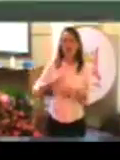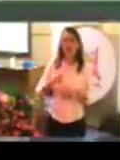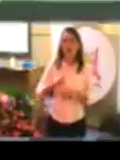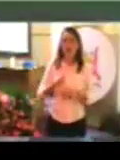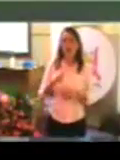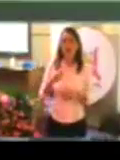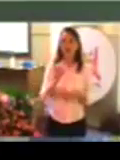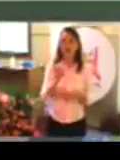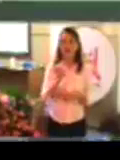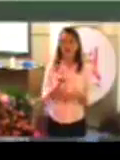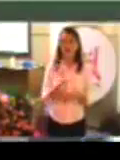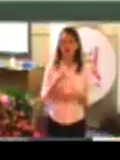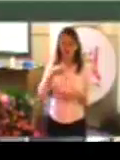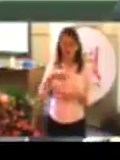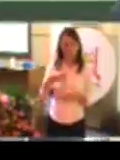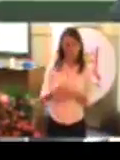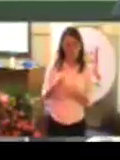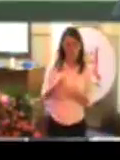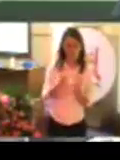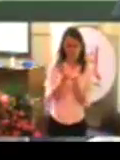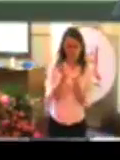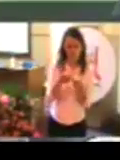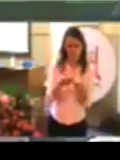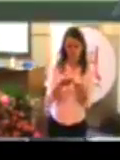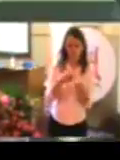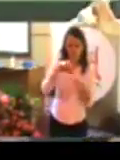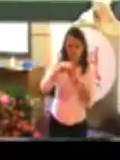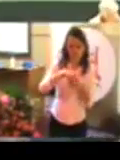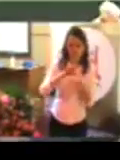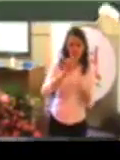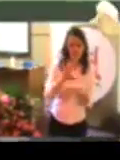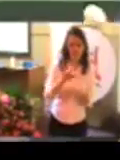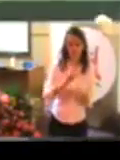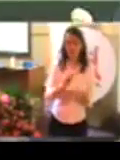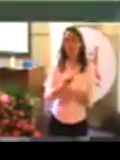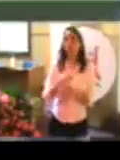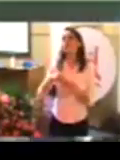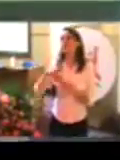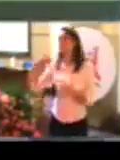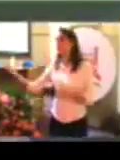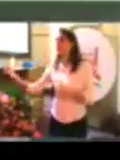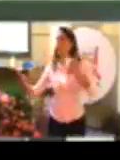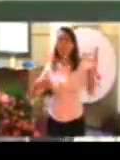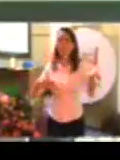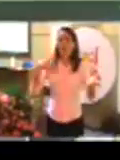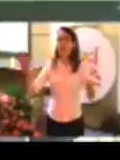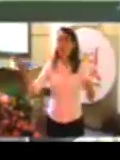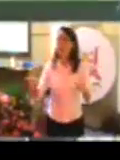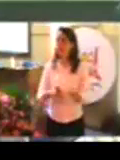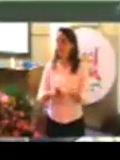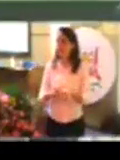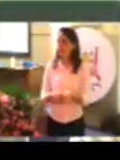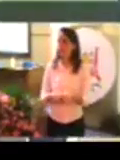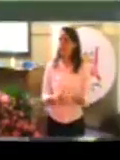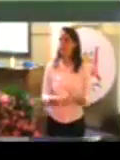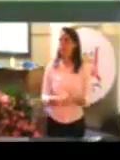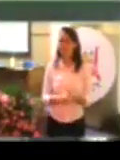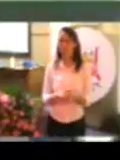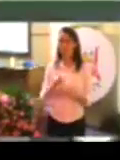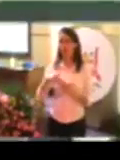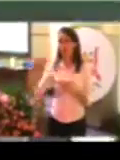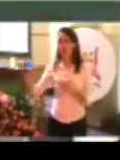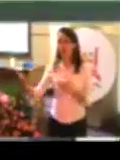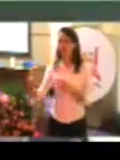menos acontecem as coisas é no plenário. O processo legislativo se dá principalmente nas comissões. É